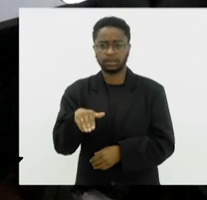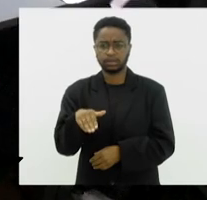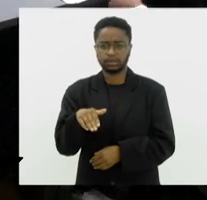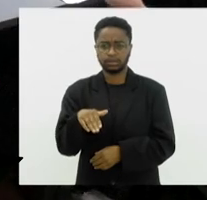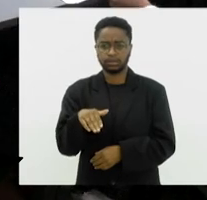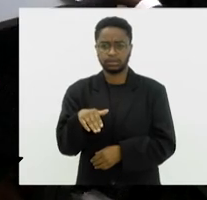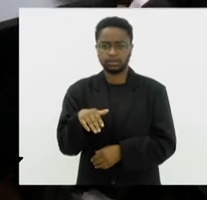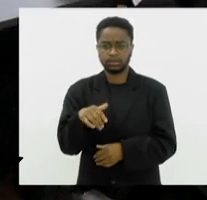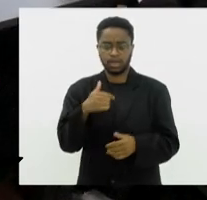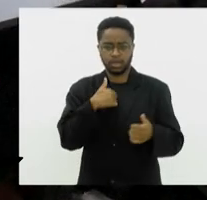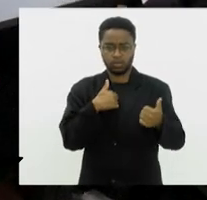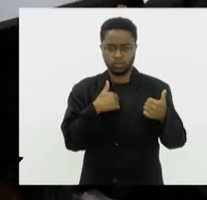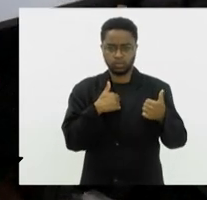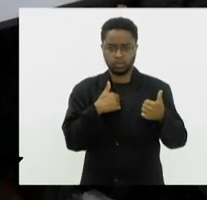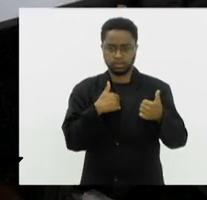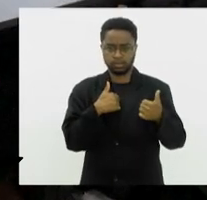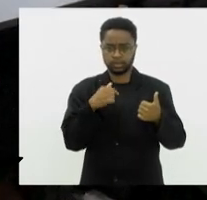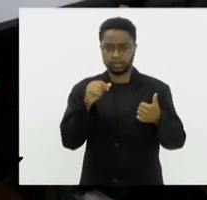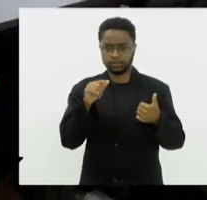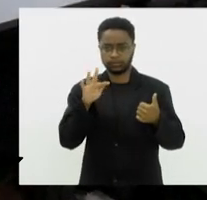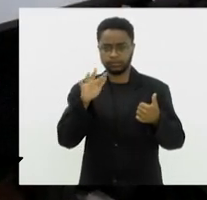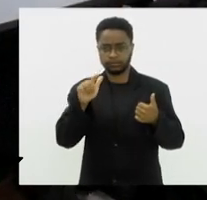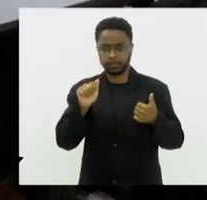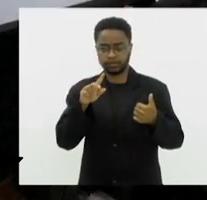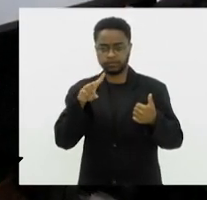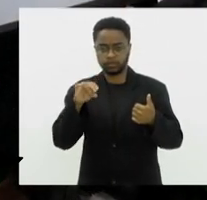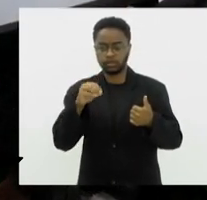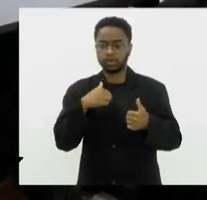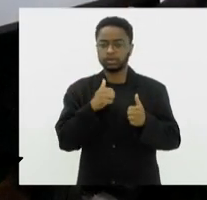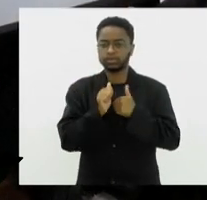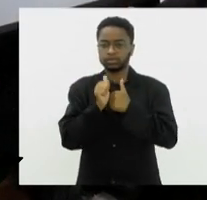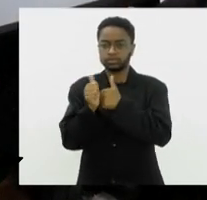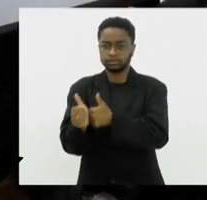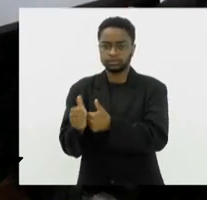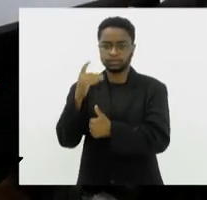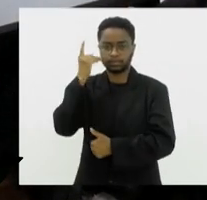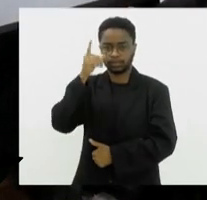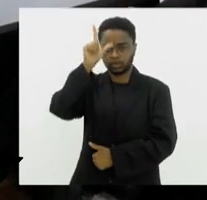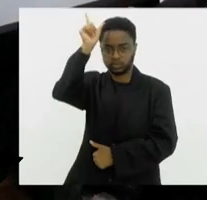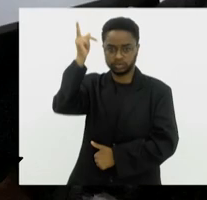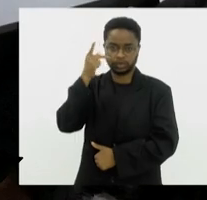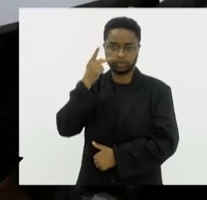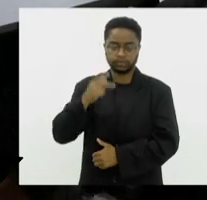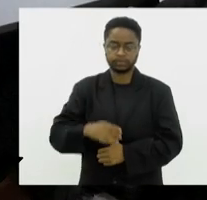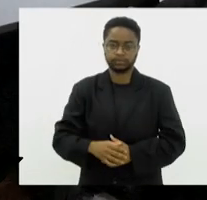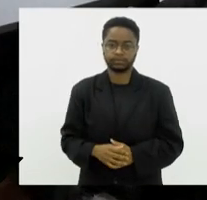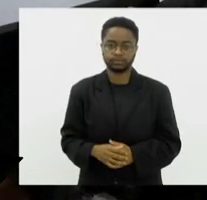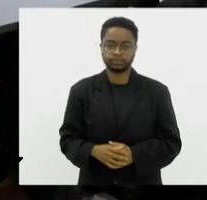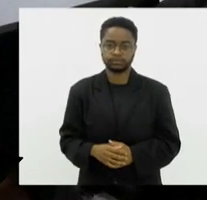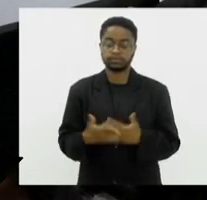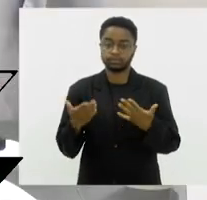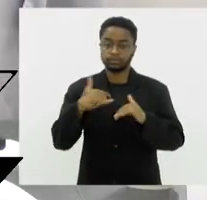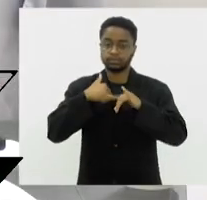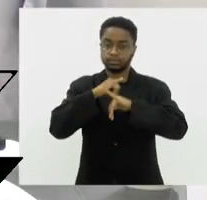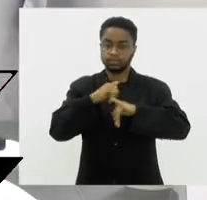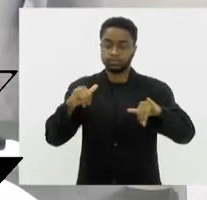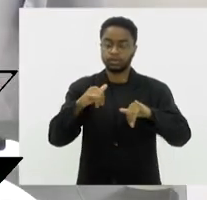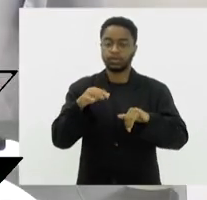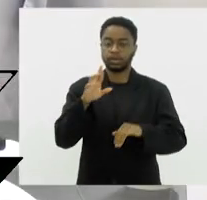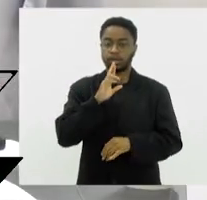eu. Deputado Serafino. Acompanho o voto do deputado Luiz Paulo. Então, proclamo o resultado.